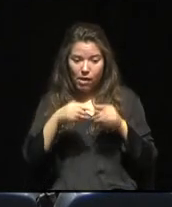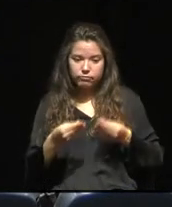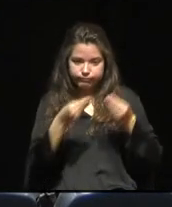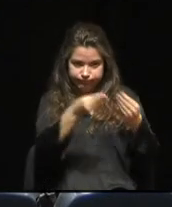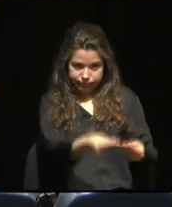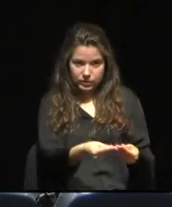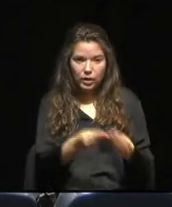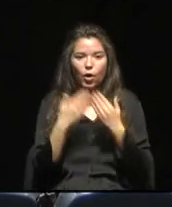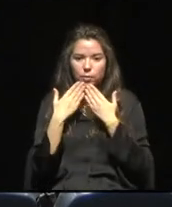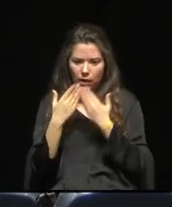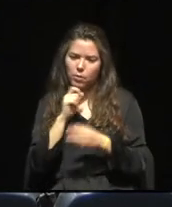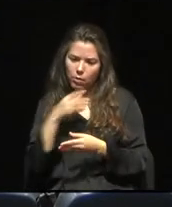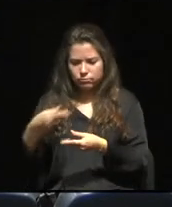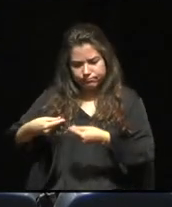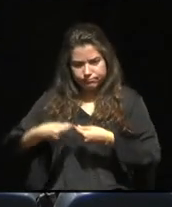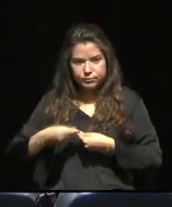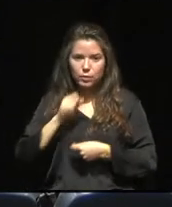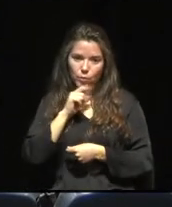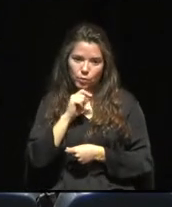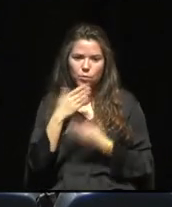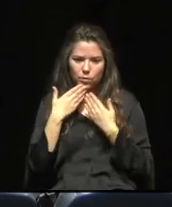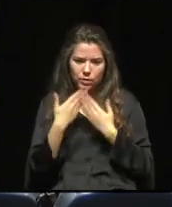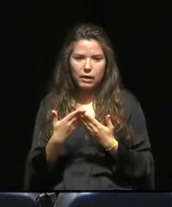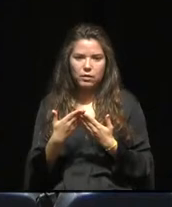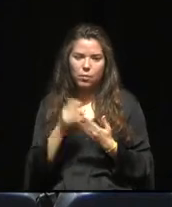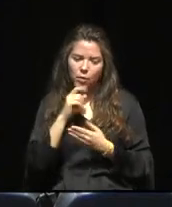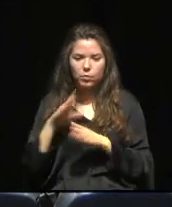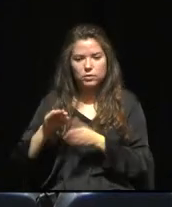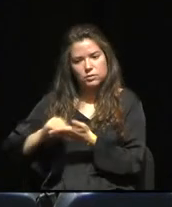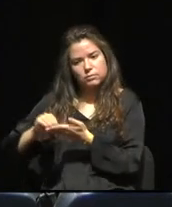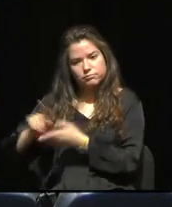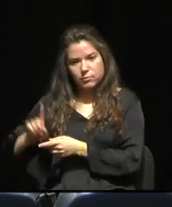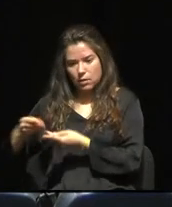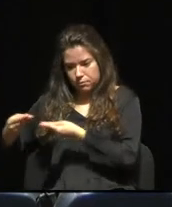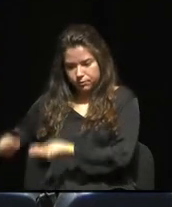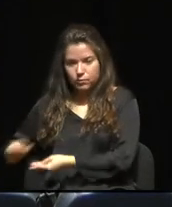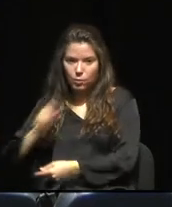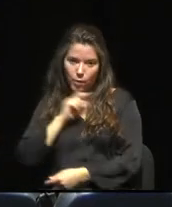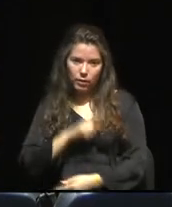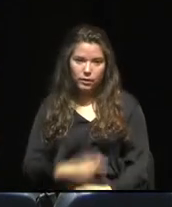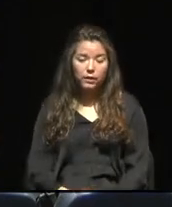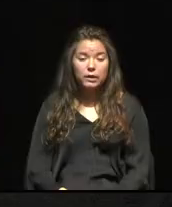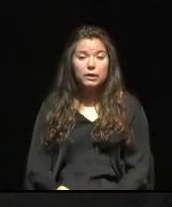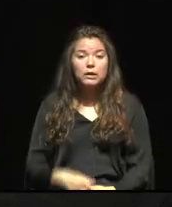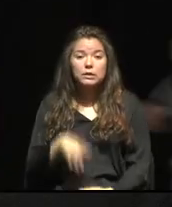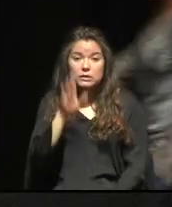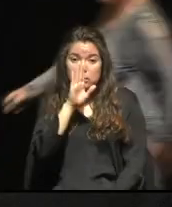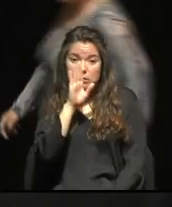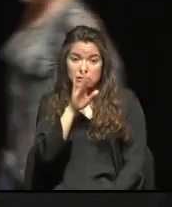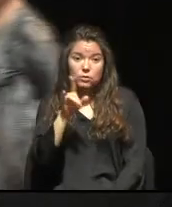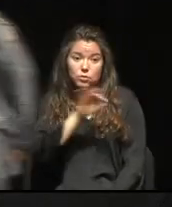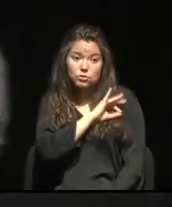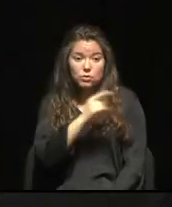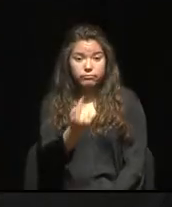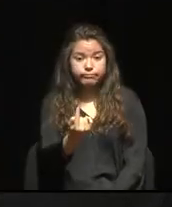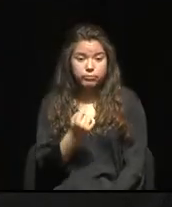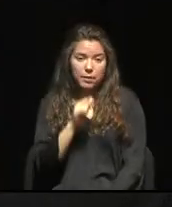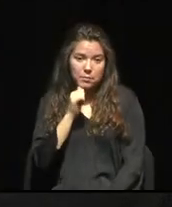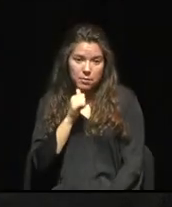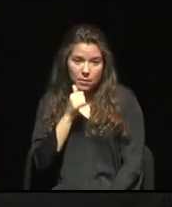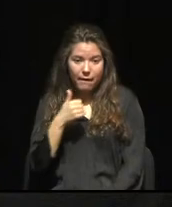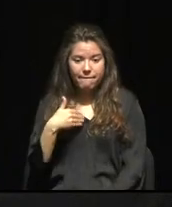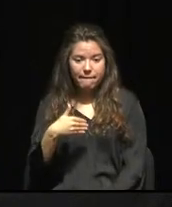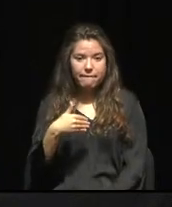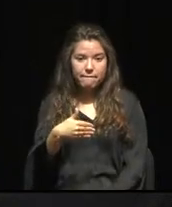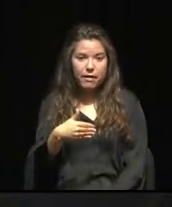desculpa Obrigada pode deixar connosco muito obrigada sim pode deixar aí com a primeira secretária Obrigada se o munícipe não chegou ainda vamos